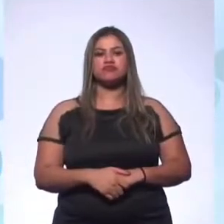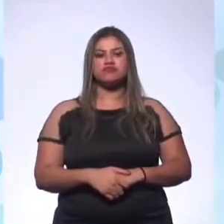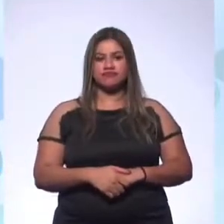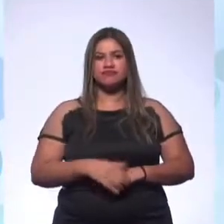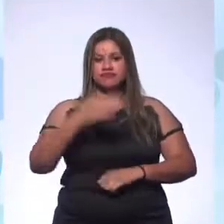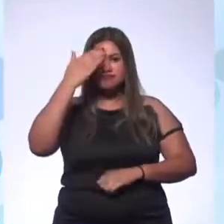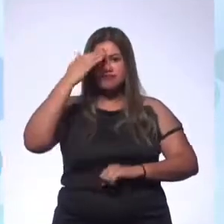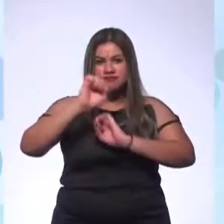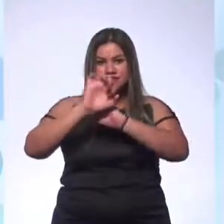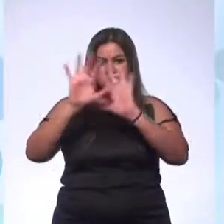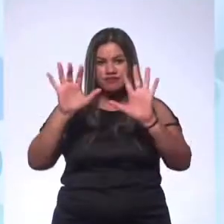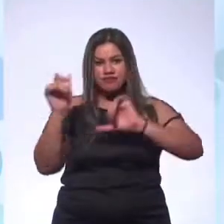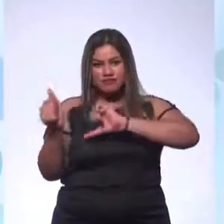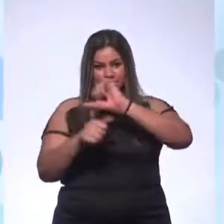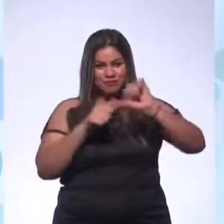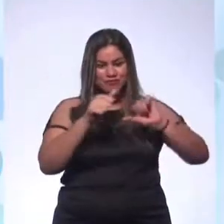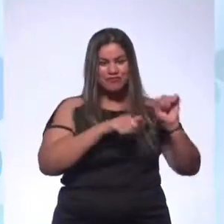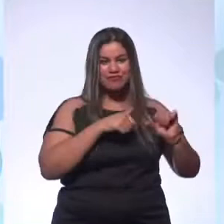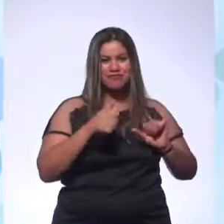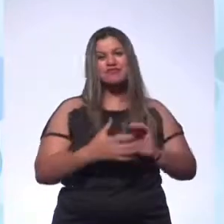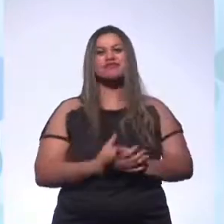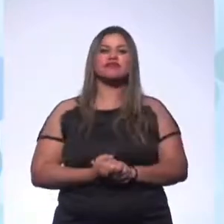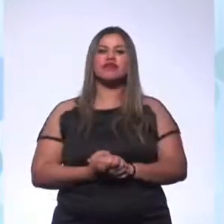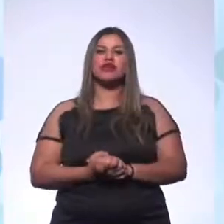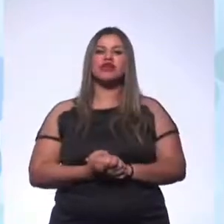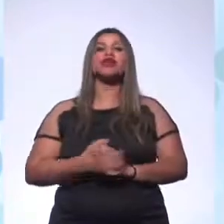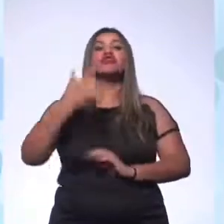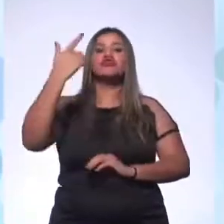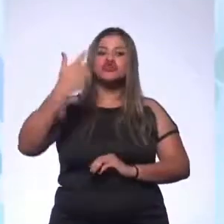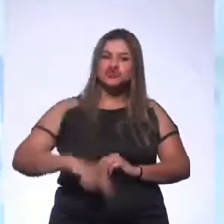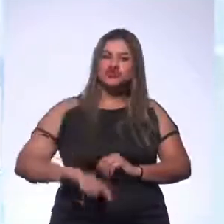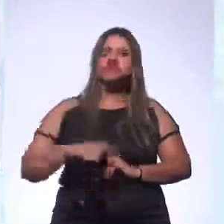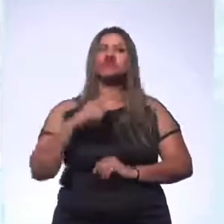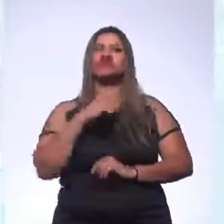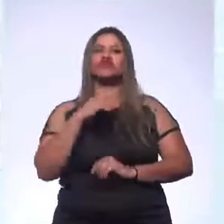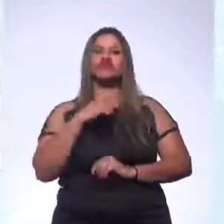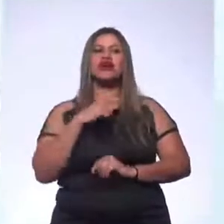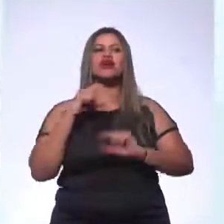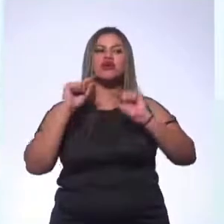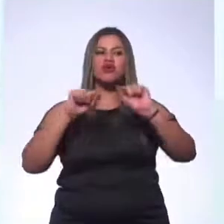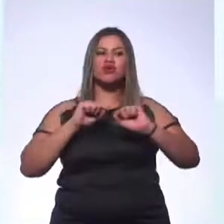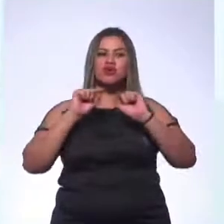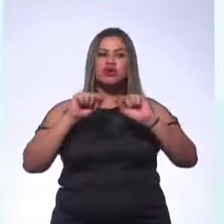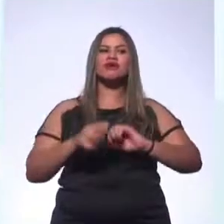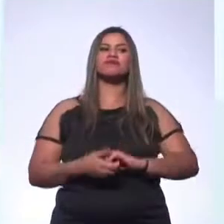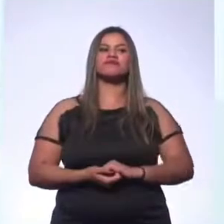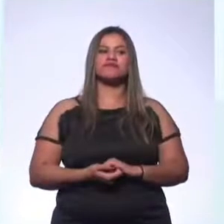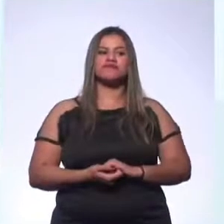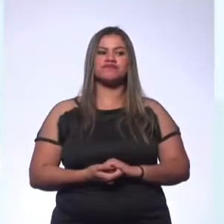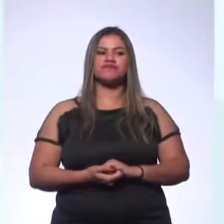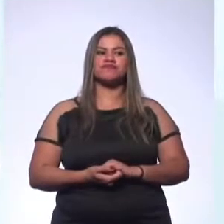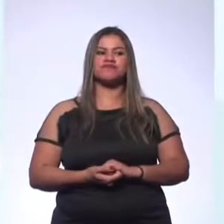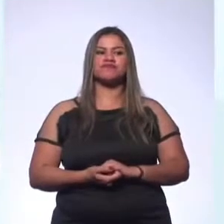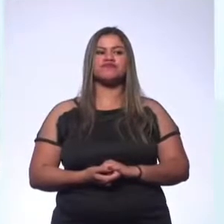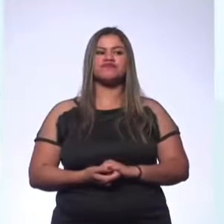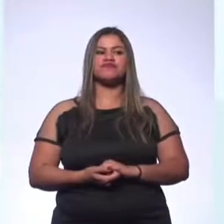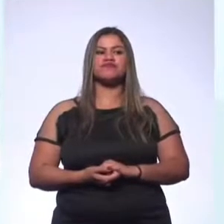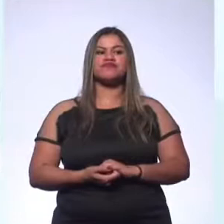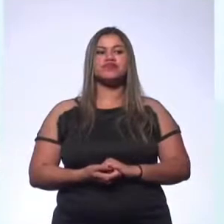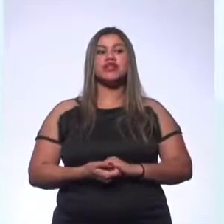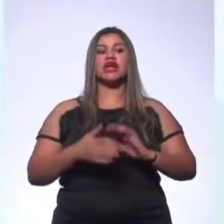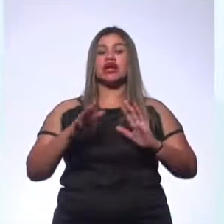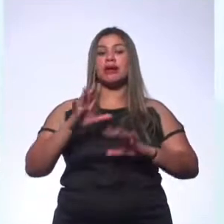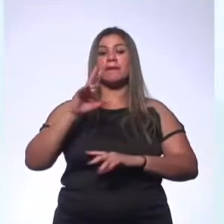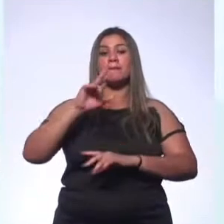pegar essa transição? Tem mais uma característica. Vamos voltar. Ele se aproximou dos países